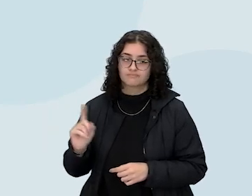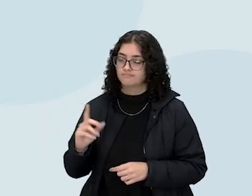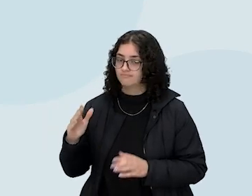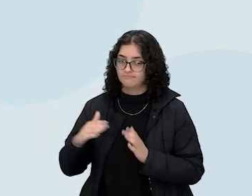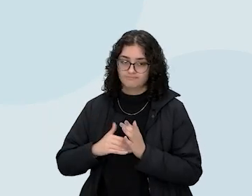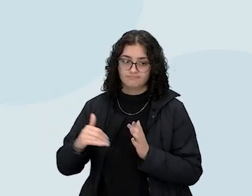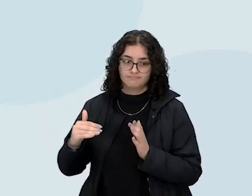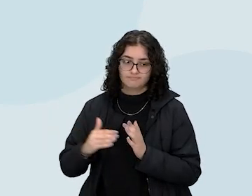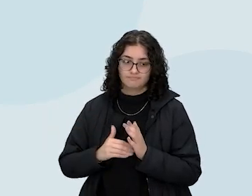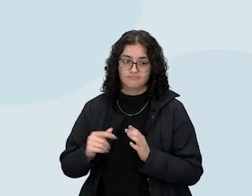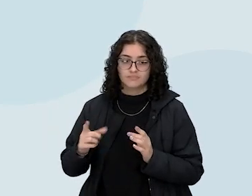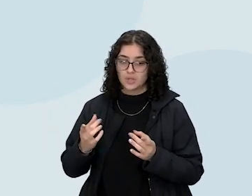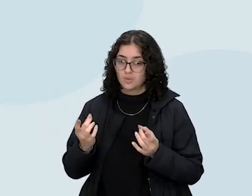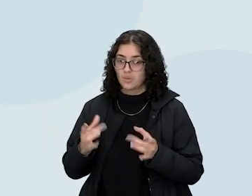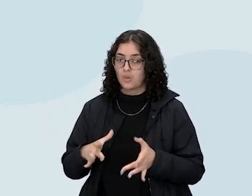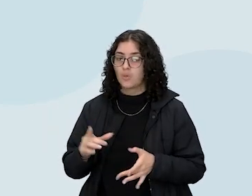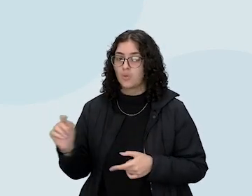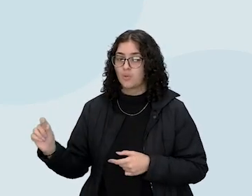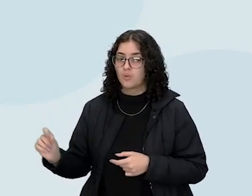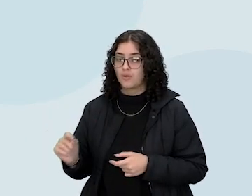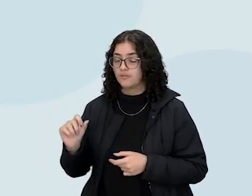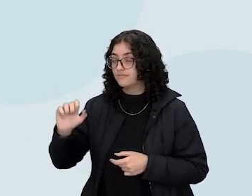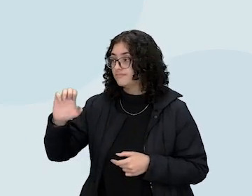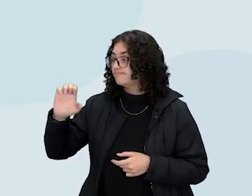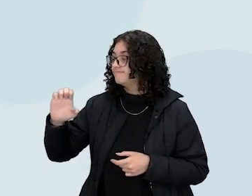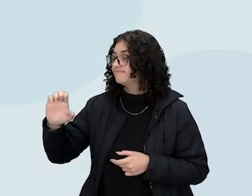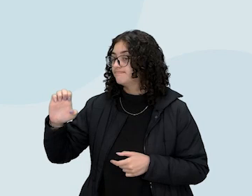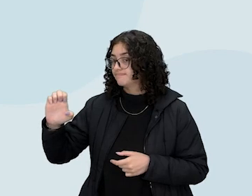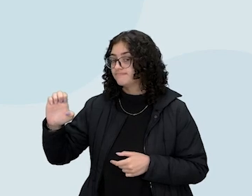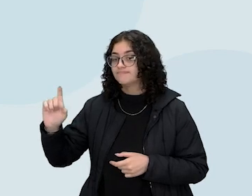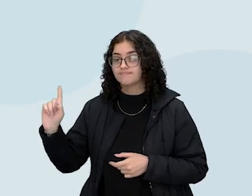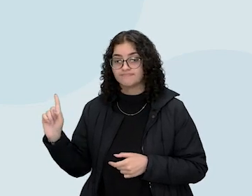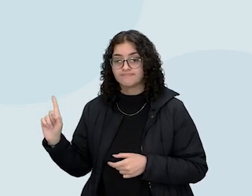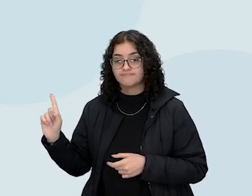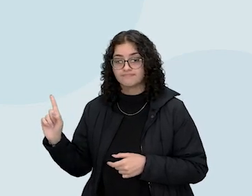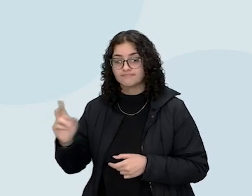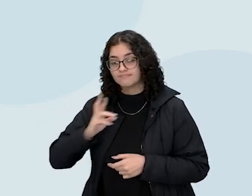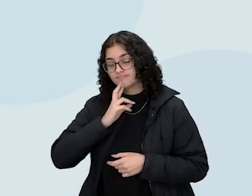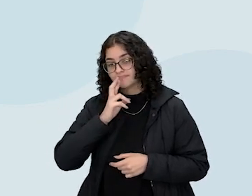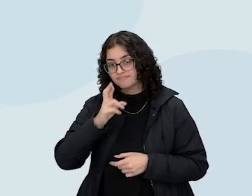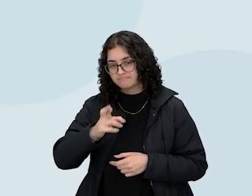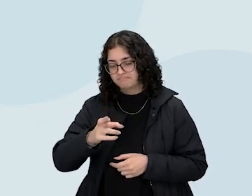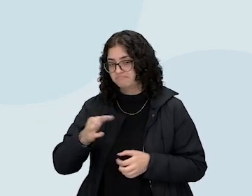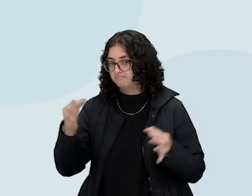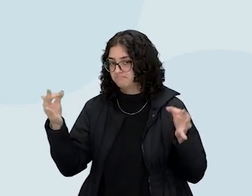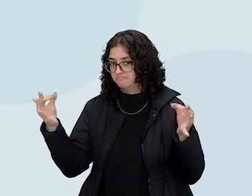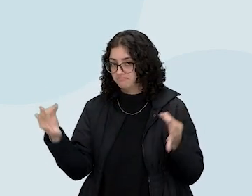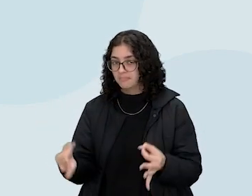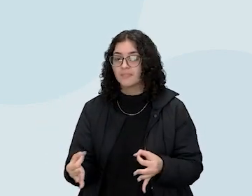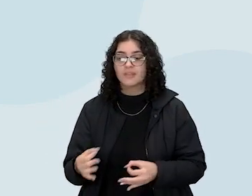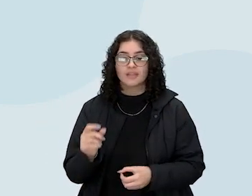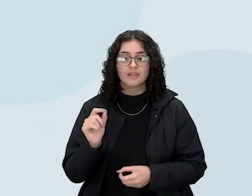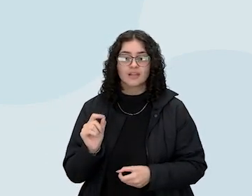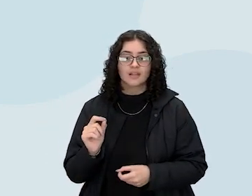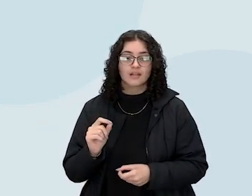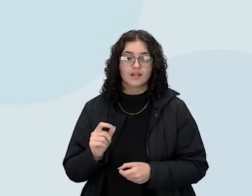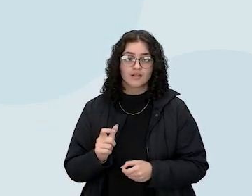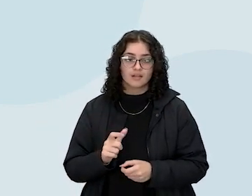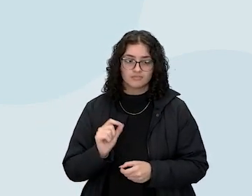cogitação. Então, restou para a gente a alternativa E, que é a resposta correta. Aumentar sim